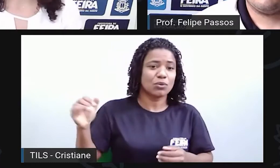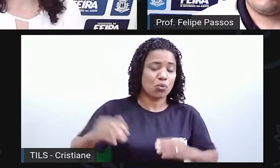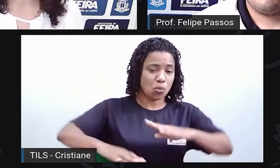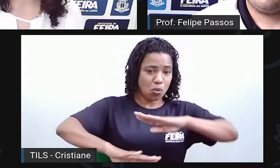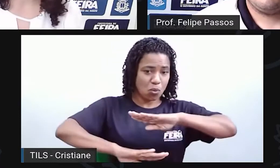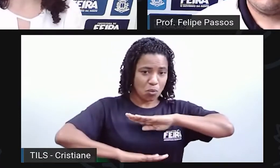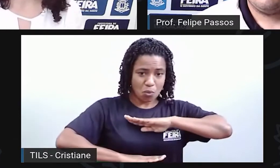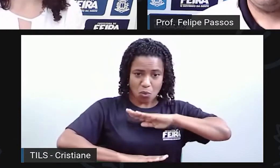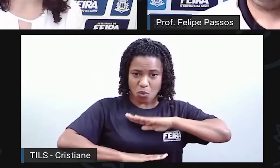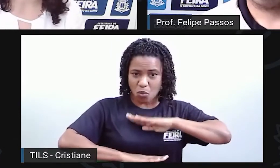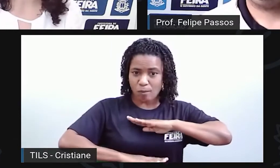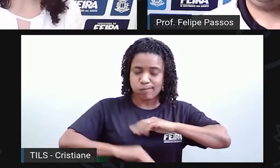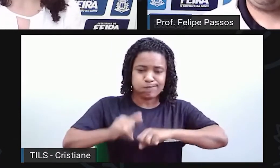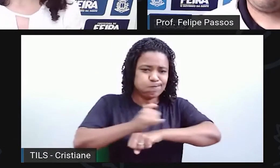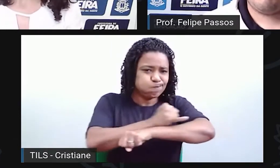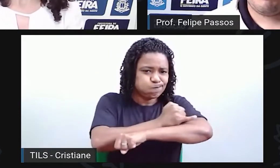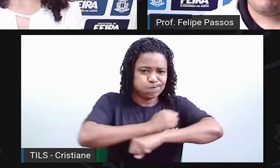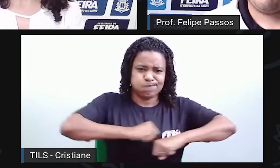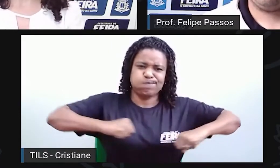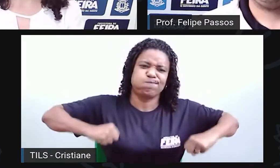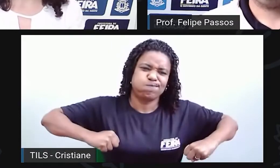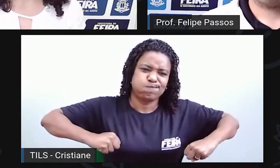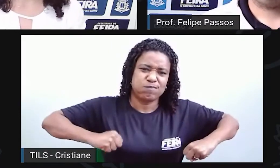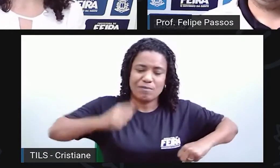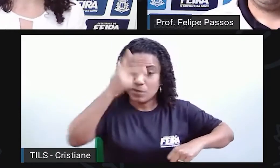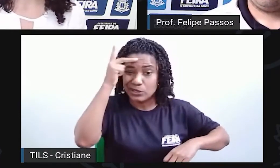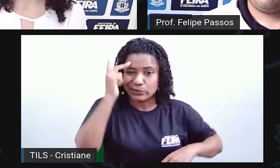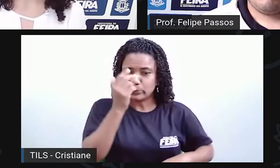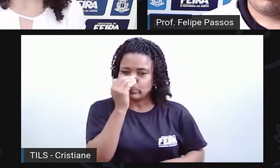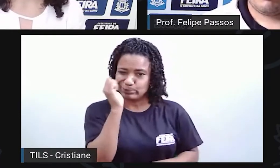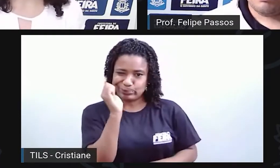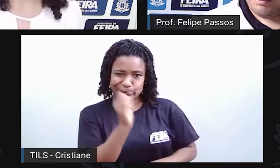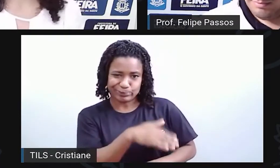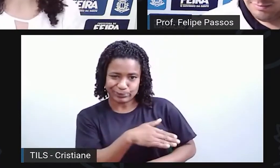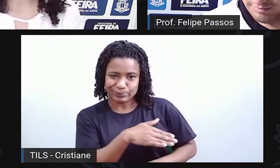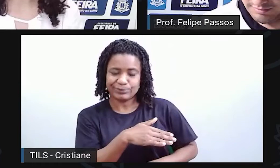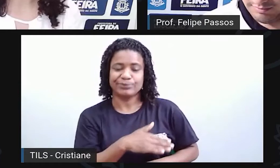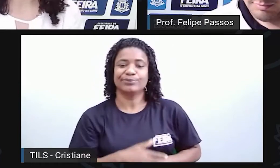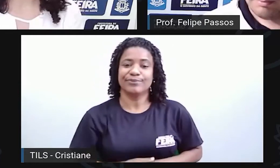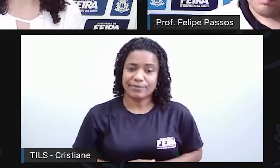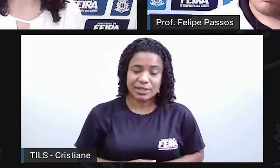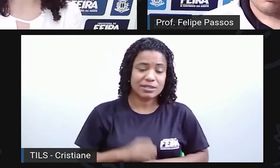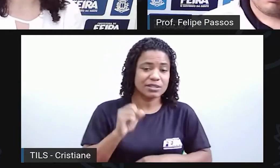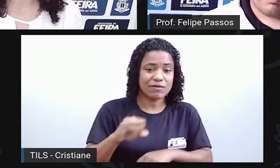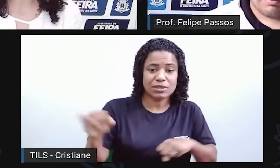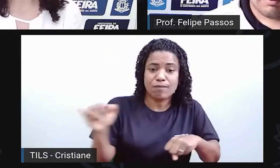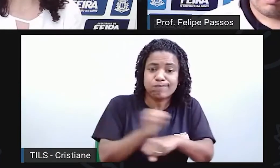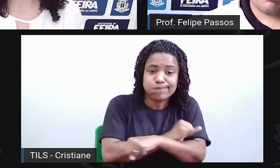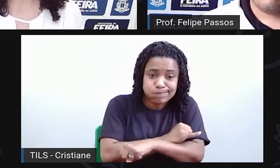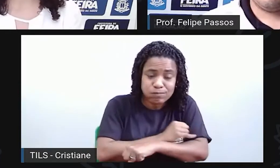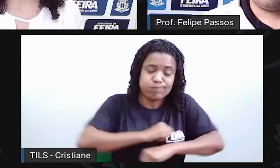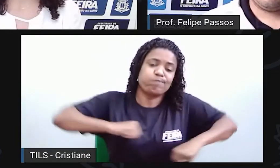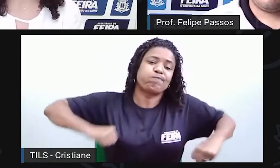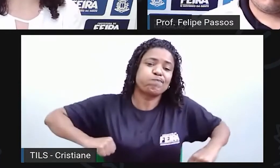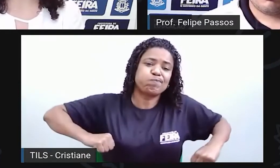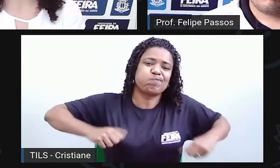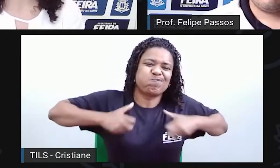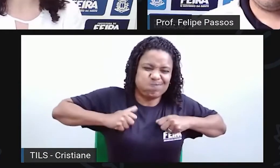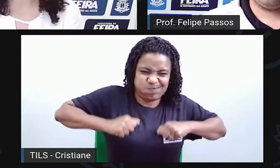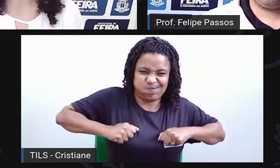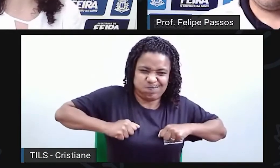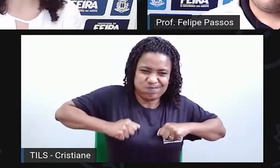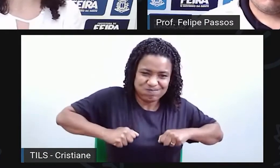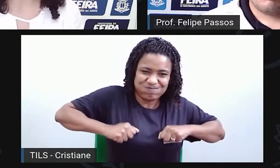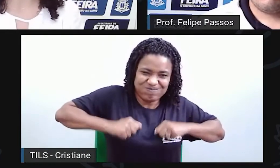ser amada ou desejada. Se você engordar, você não vai encontrar roupa para você comprar, porque não